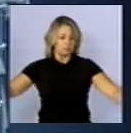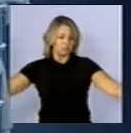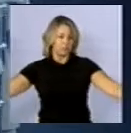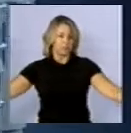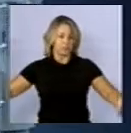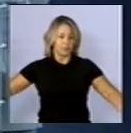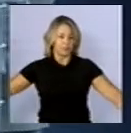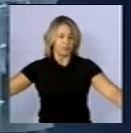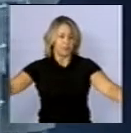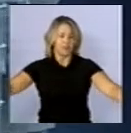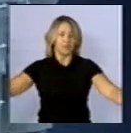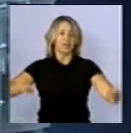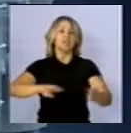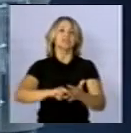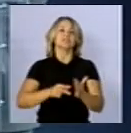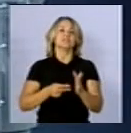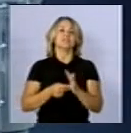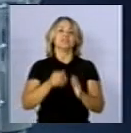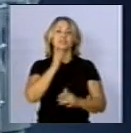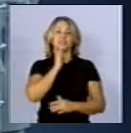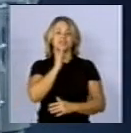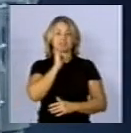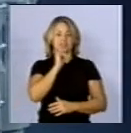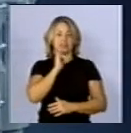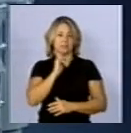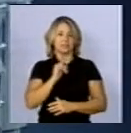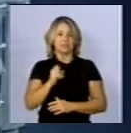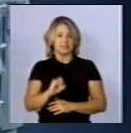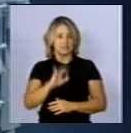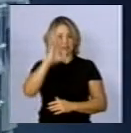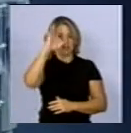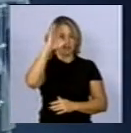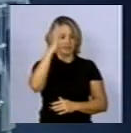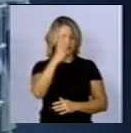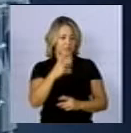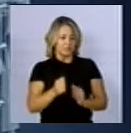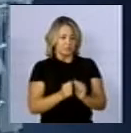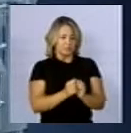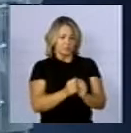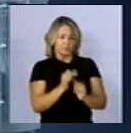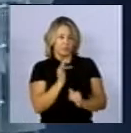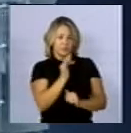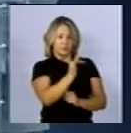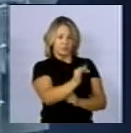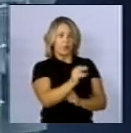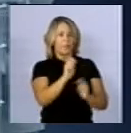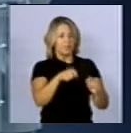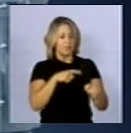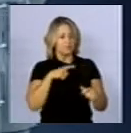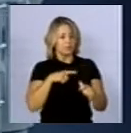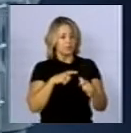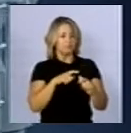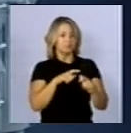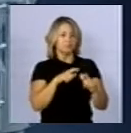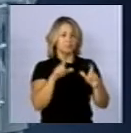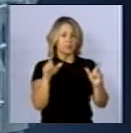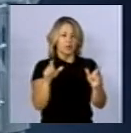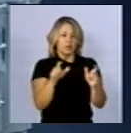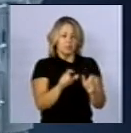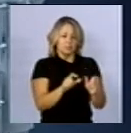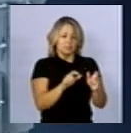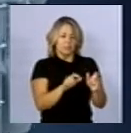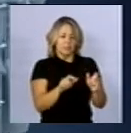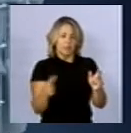significa por exemplo numa eventual decisão que se adote níveis mais baixo numa necessidade de